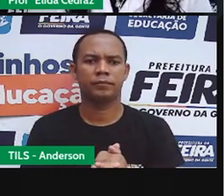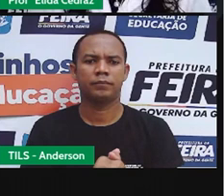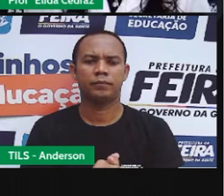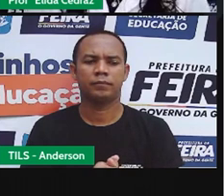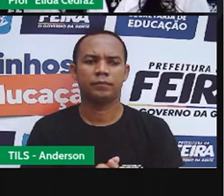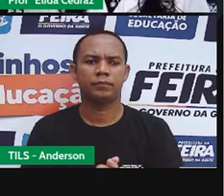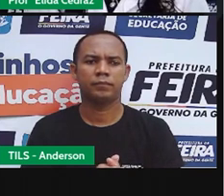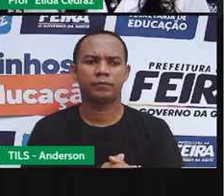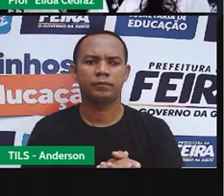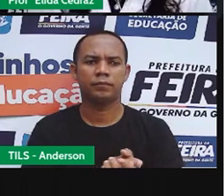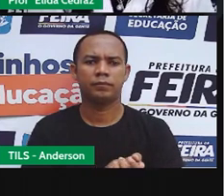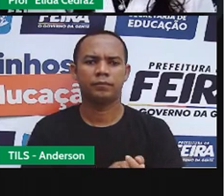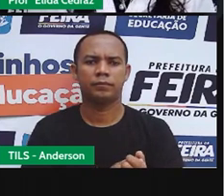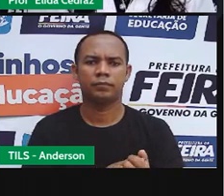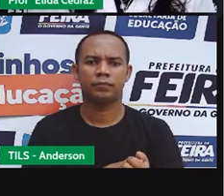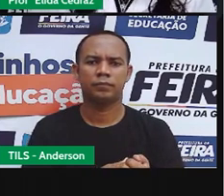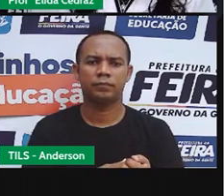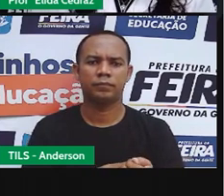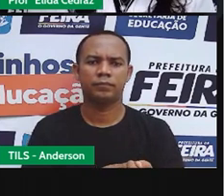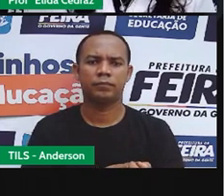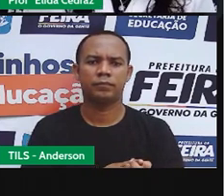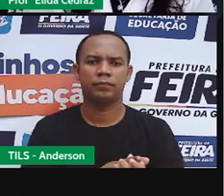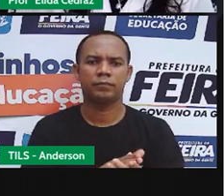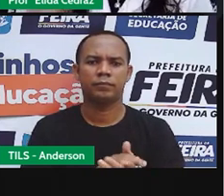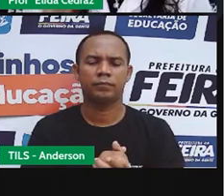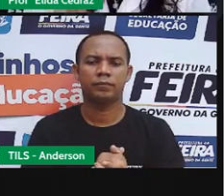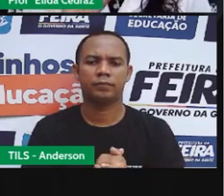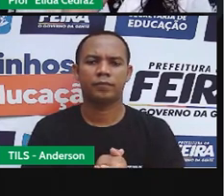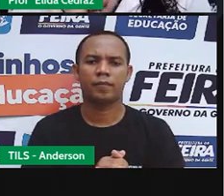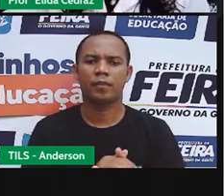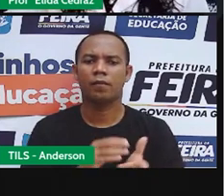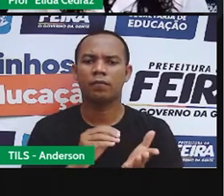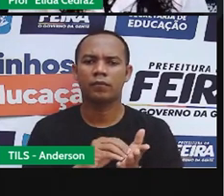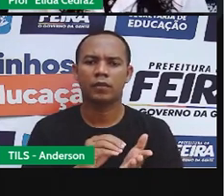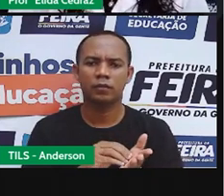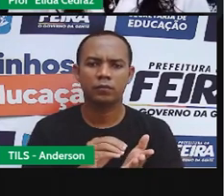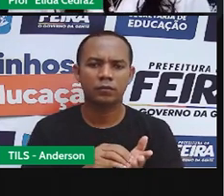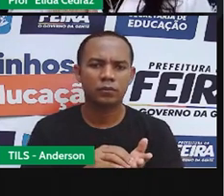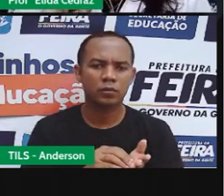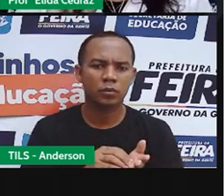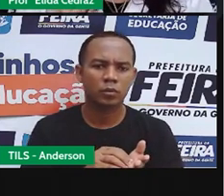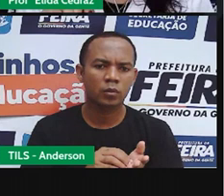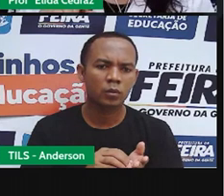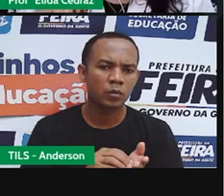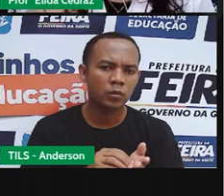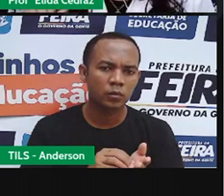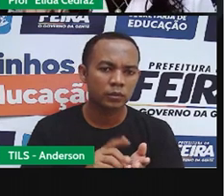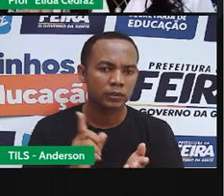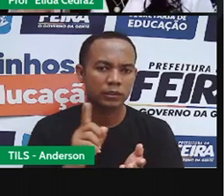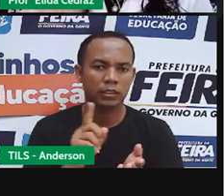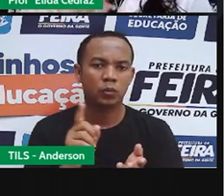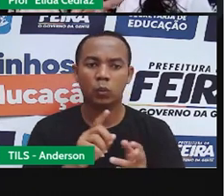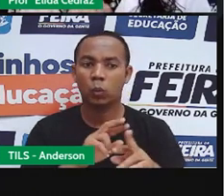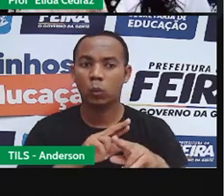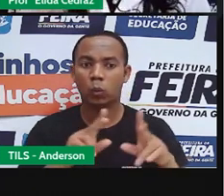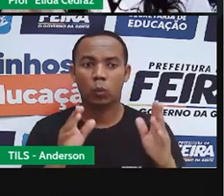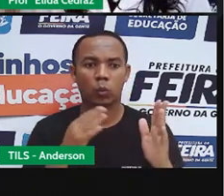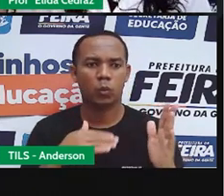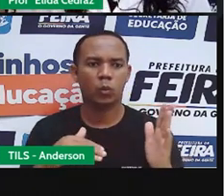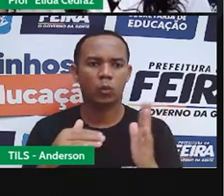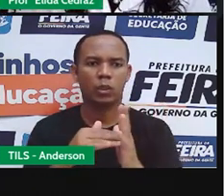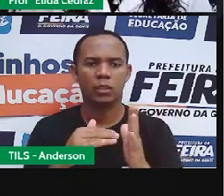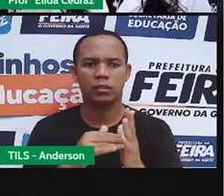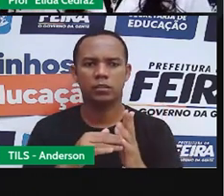ipanema, ipiranga, itajubá. Faltou uma palavra, guaraná, que essa